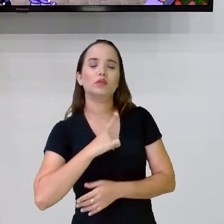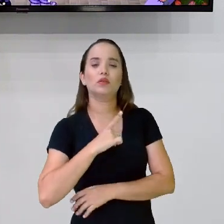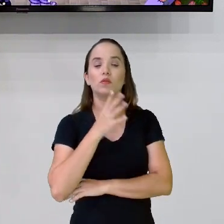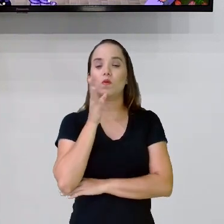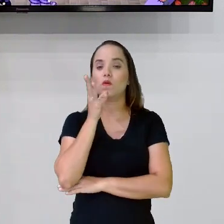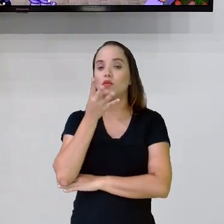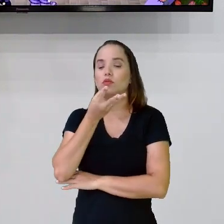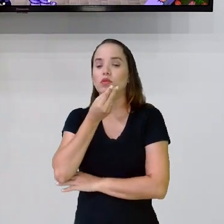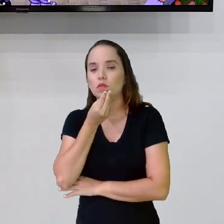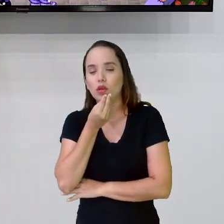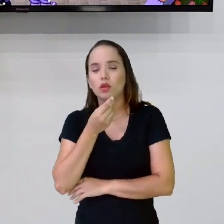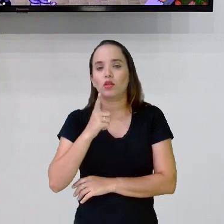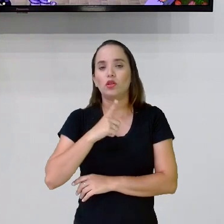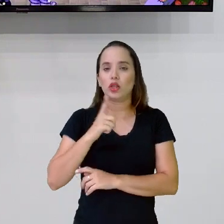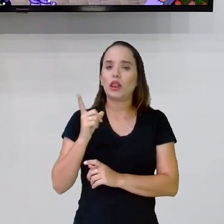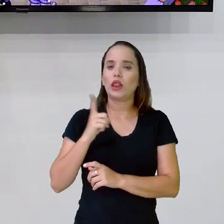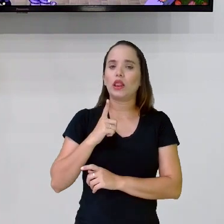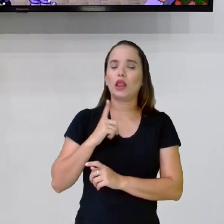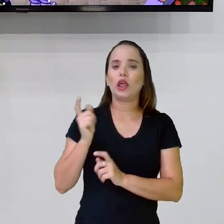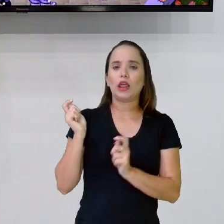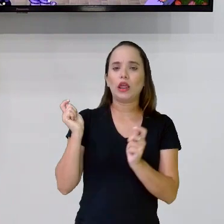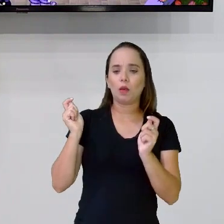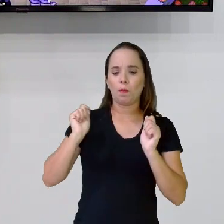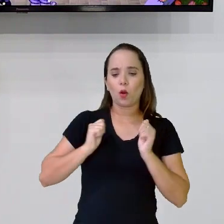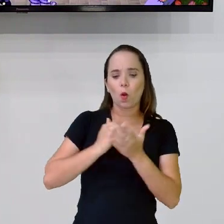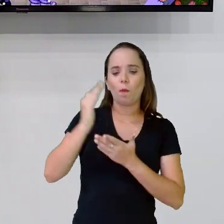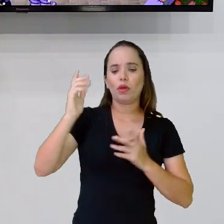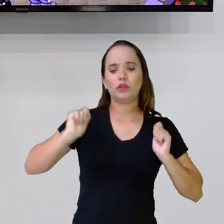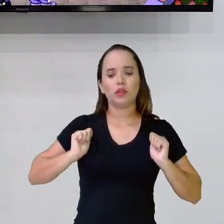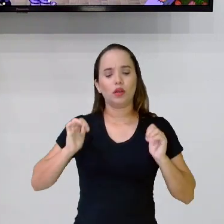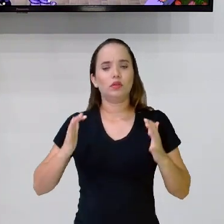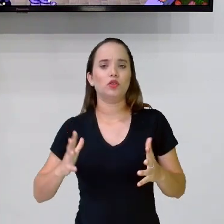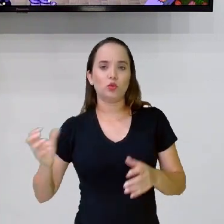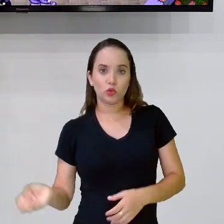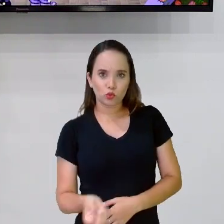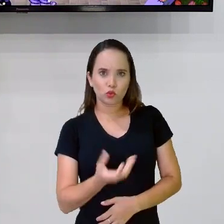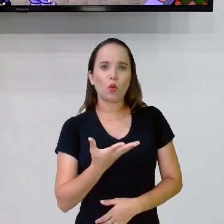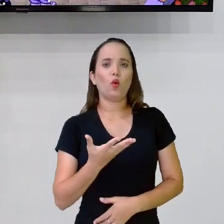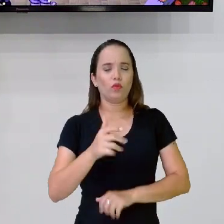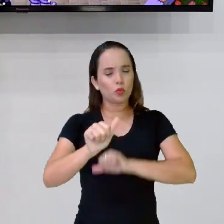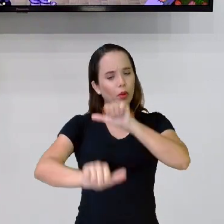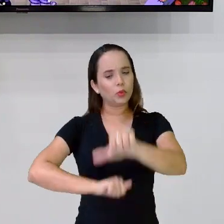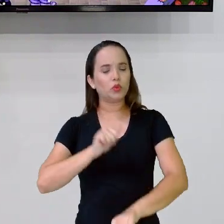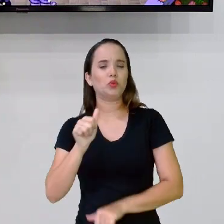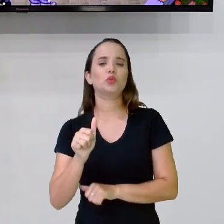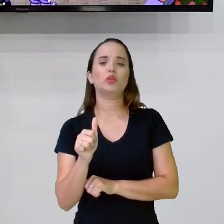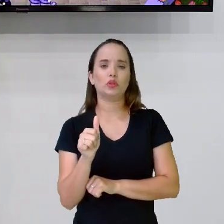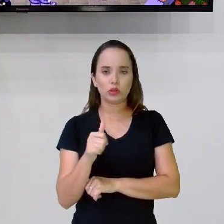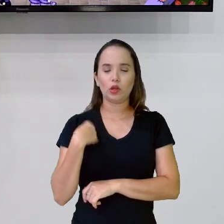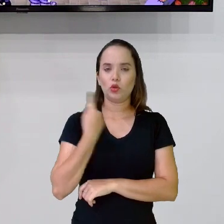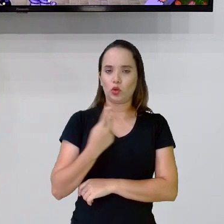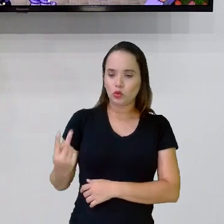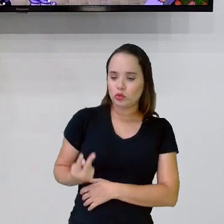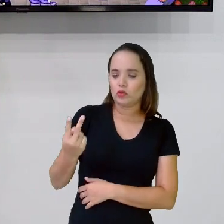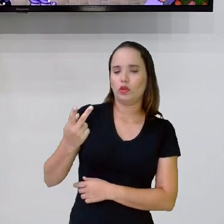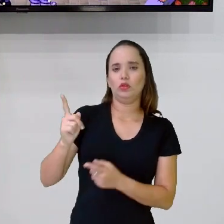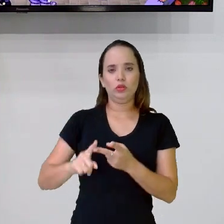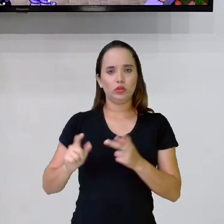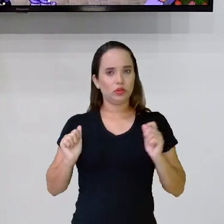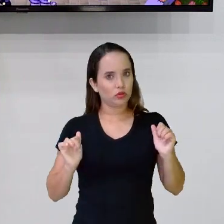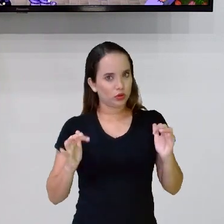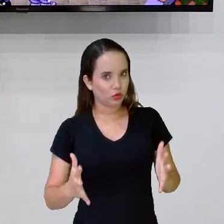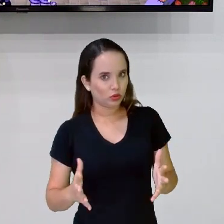a gente poder transformar, agir, né, ter novas atitudes aí, mudar nossos valores, nossos